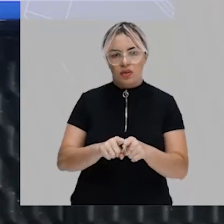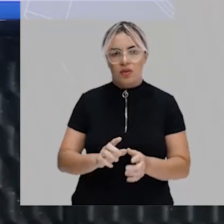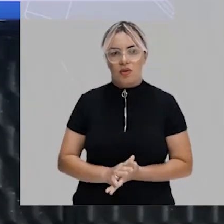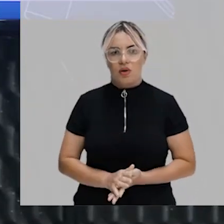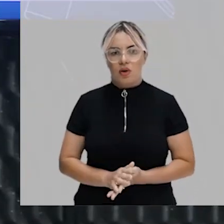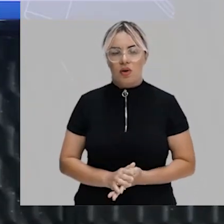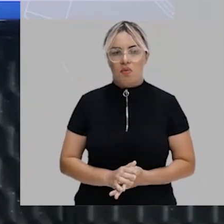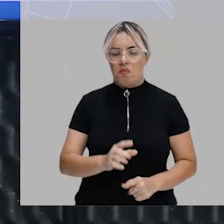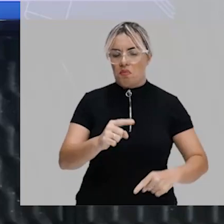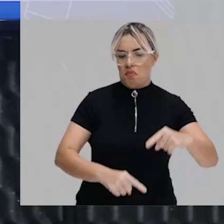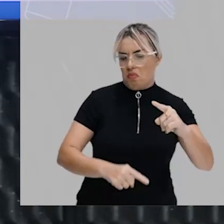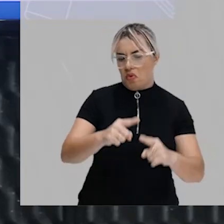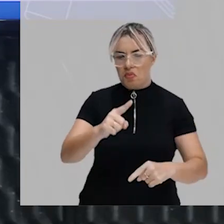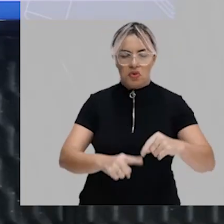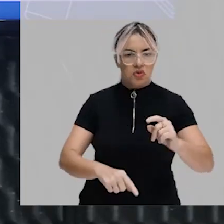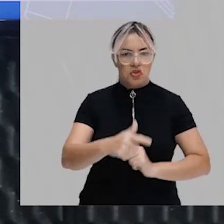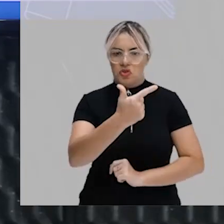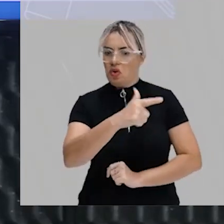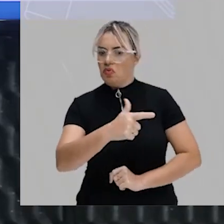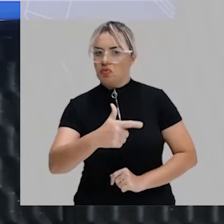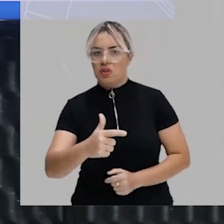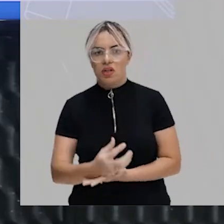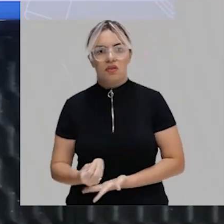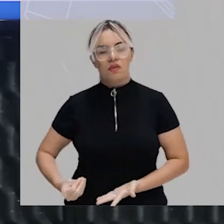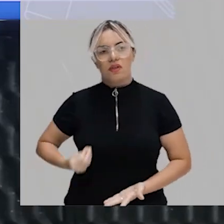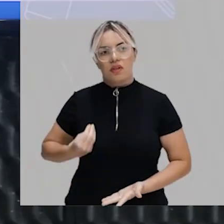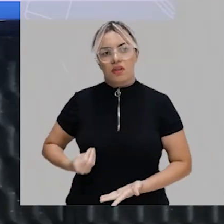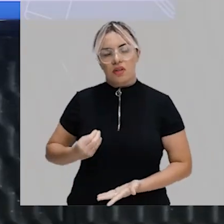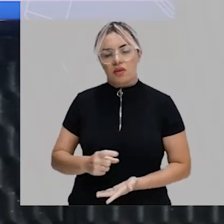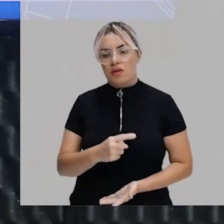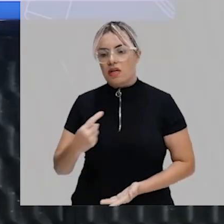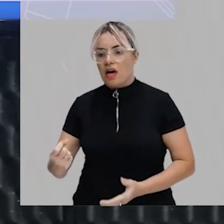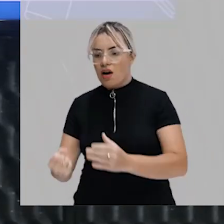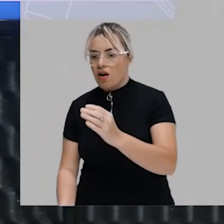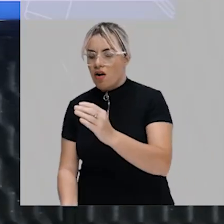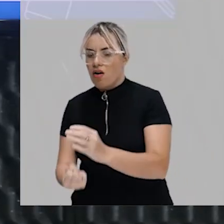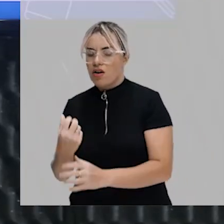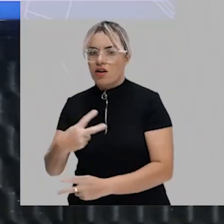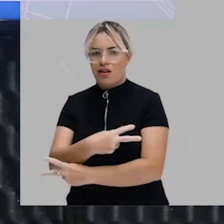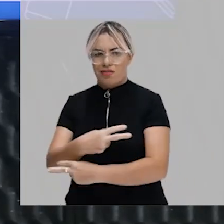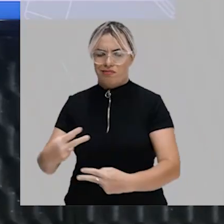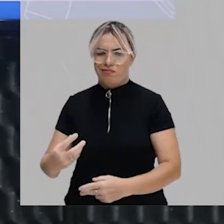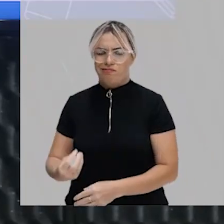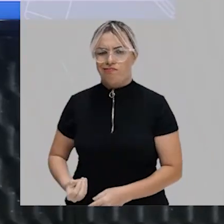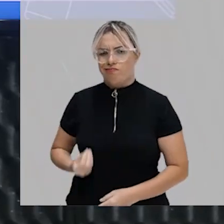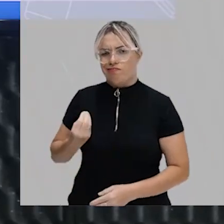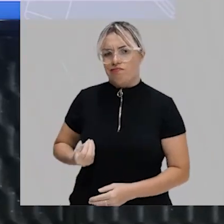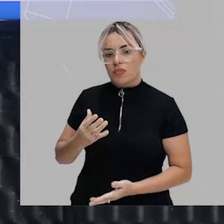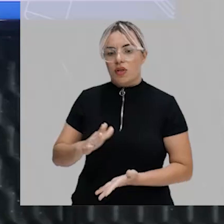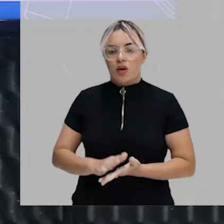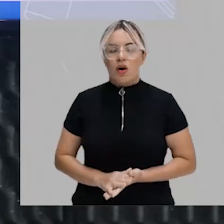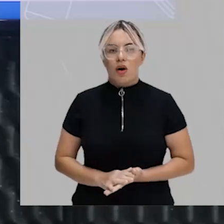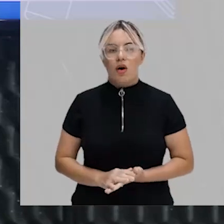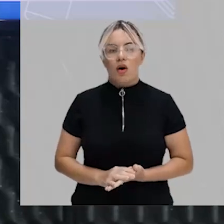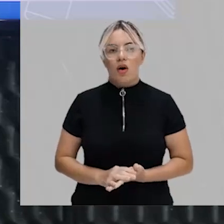matéria inanimada daria origem a seres vivos, tá? Quantas